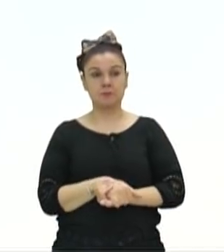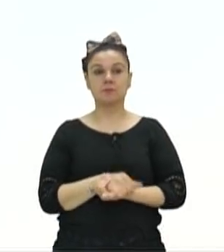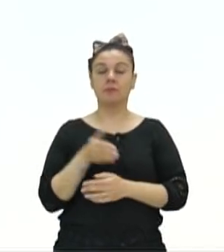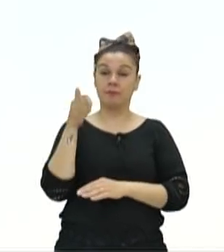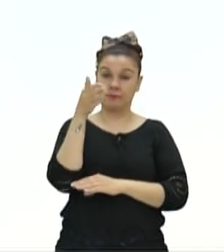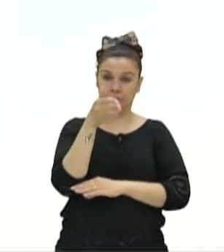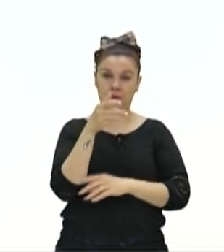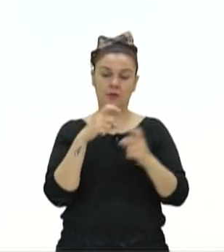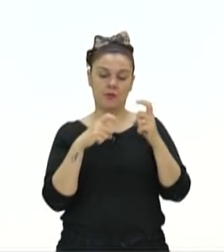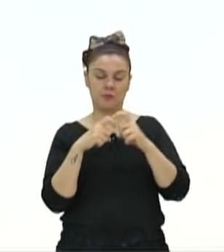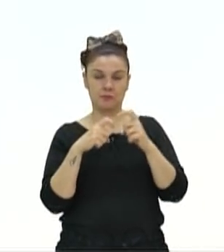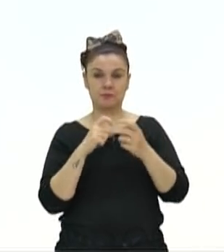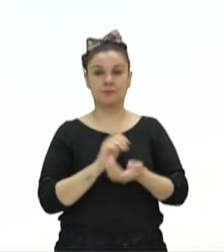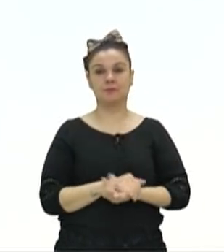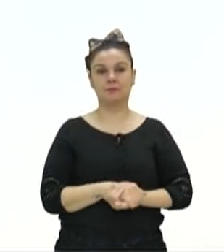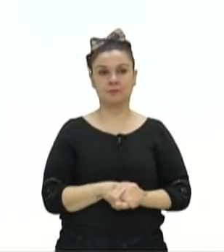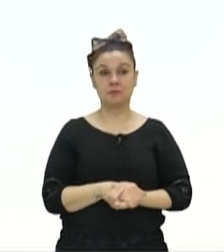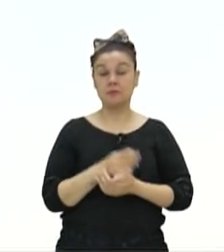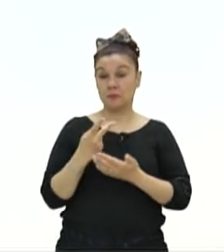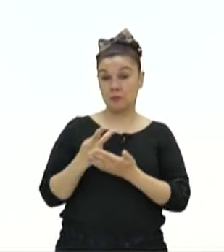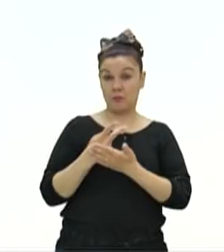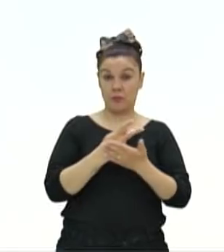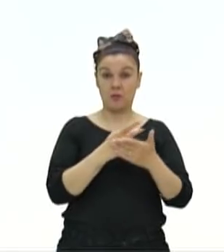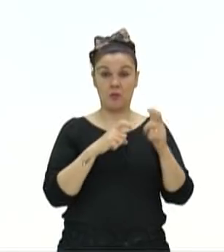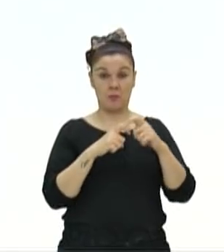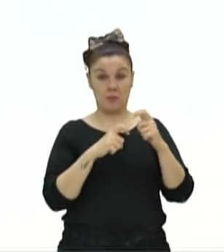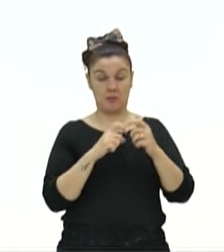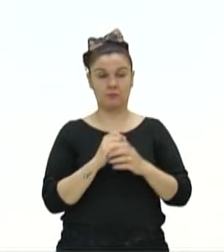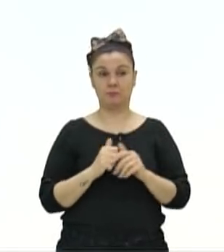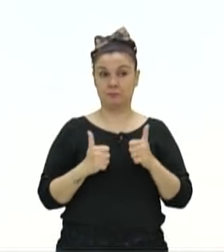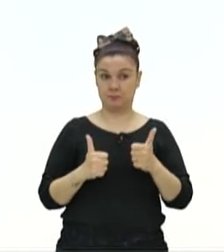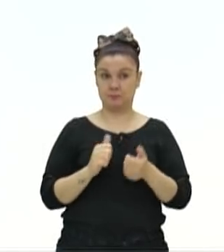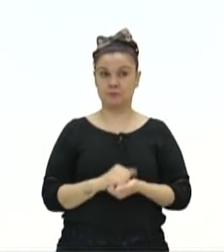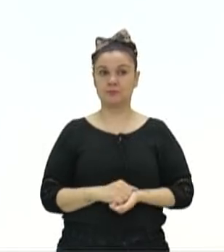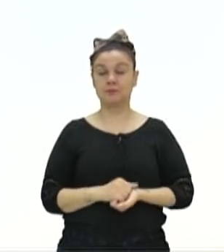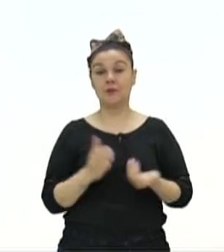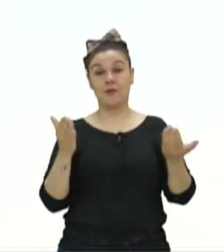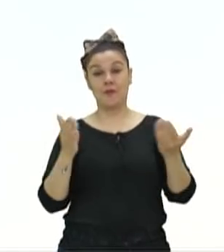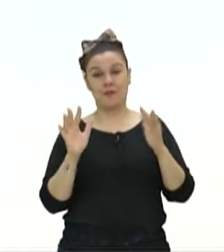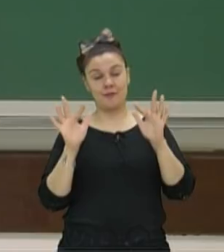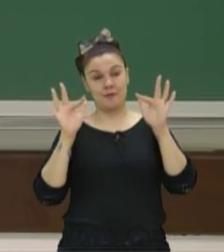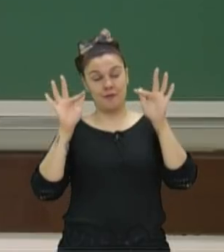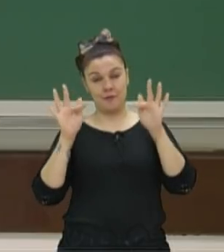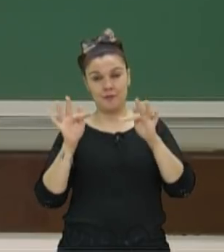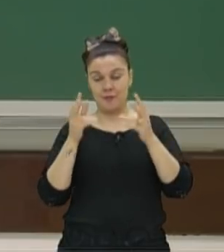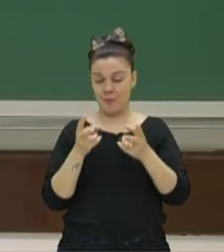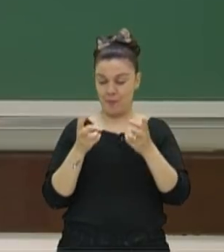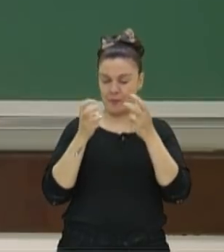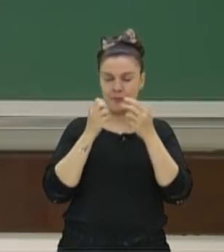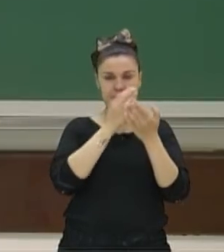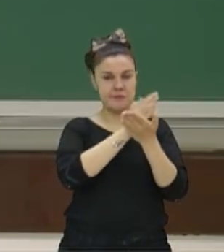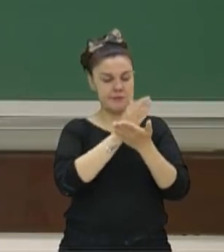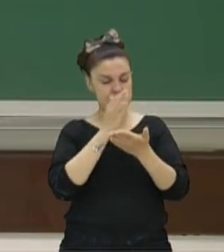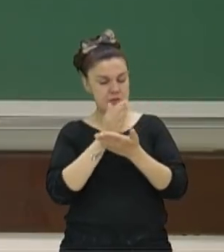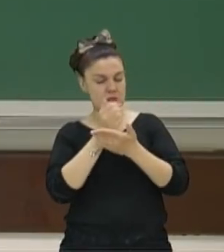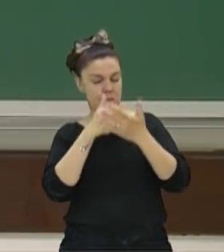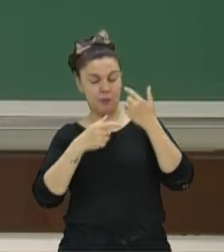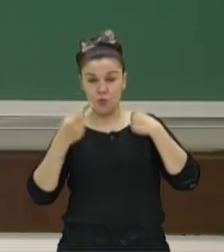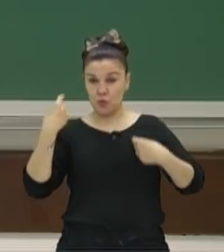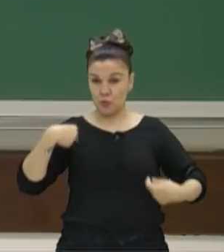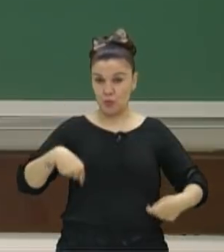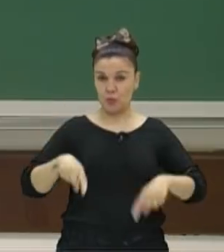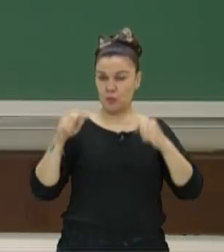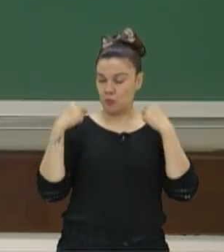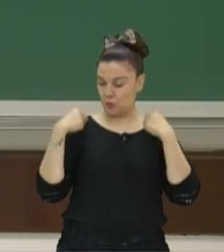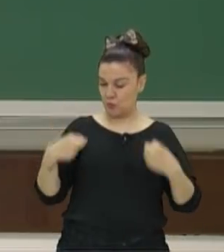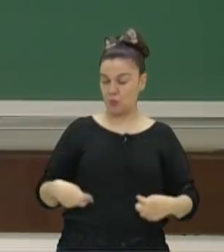alteração, a ajuda, né, médica, procurar um profissional da medicina, tá? Então, vocês perceberam que todos os sistemas do corpo que a